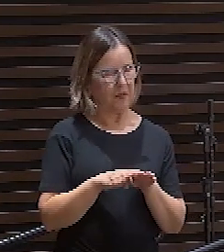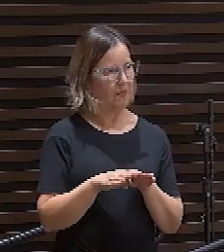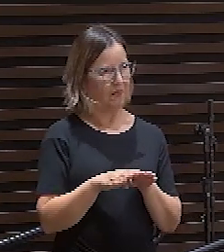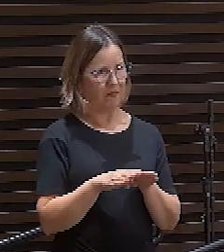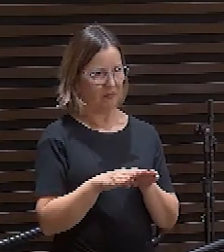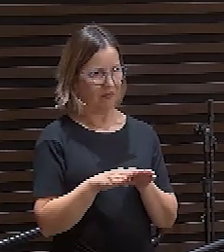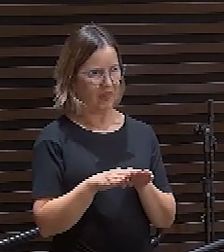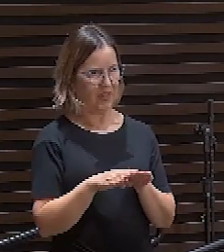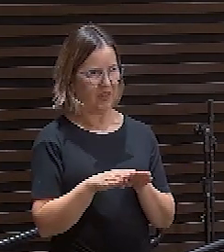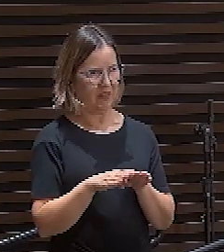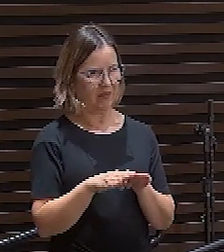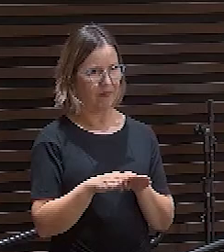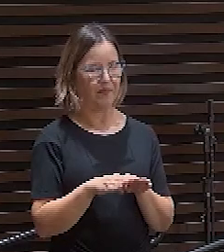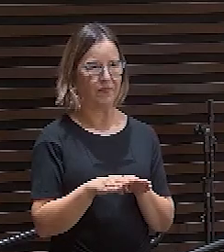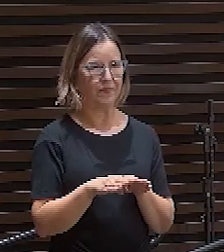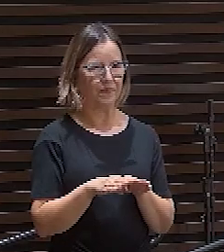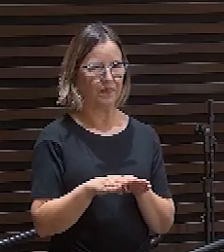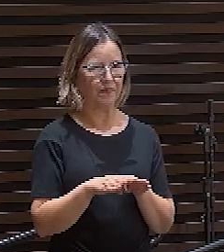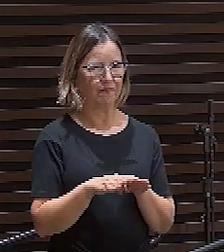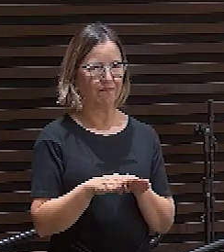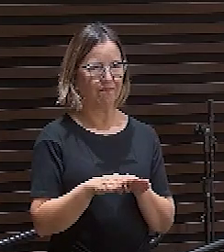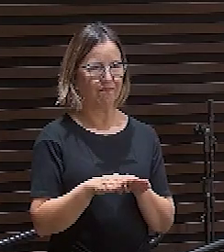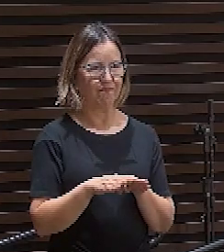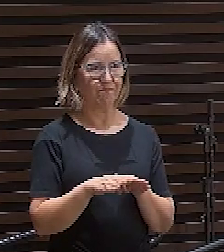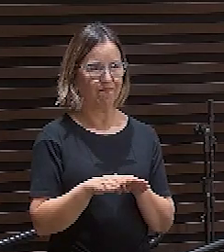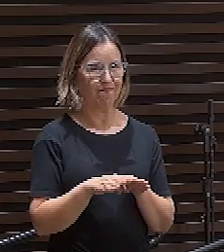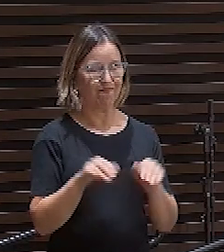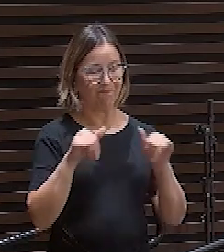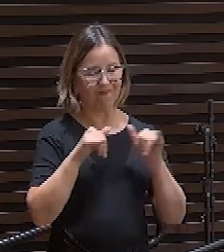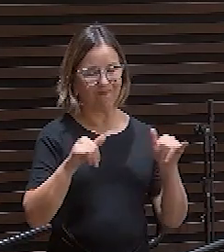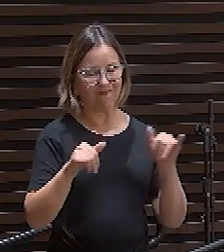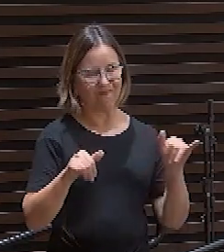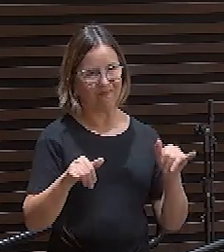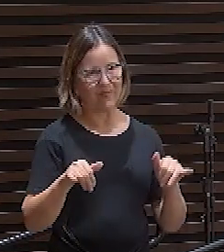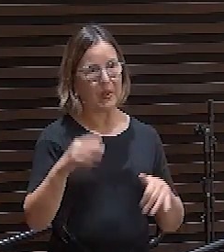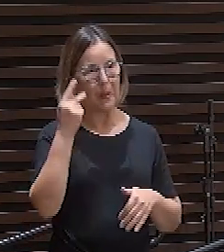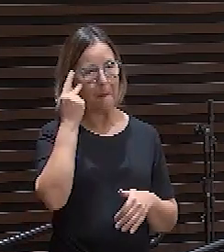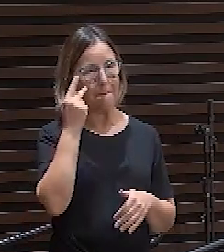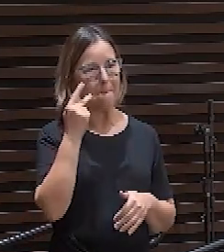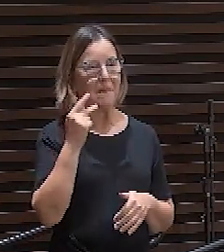será fatalmente transmitido às futuras gerações.